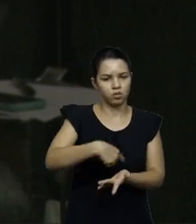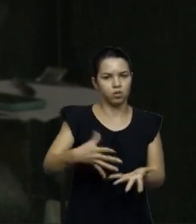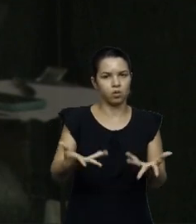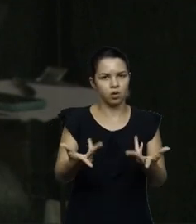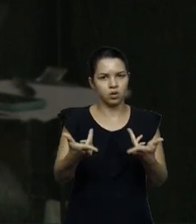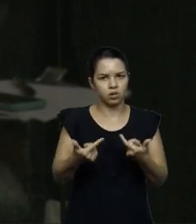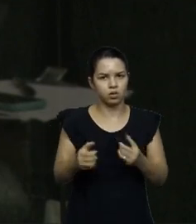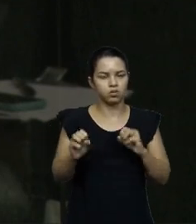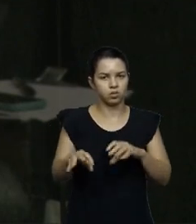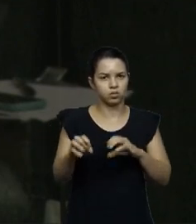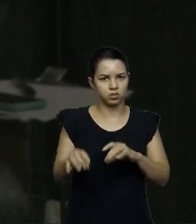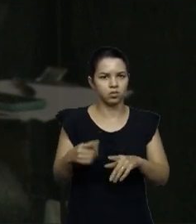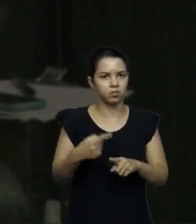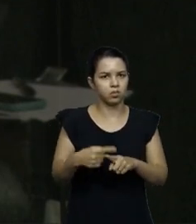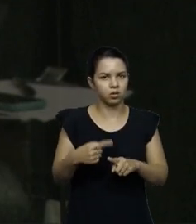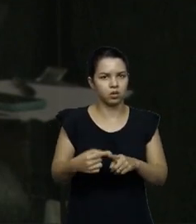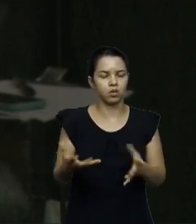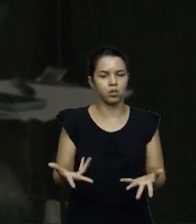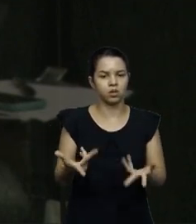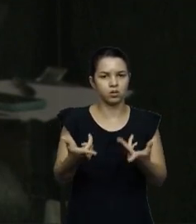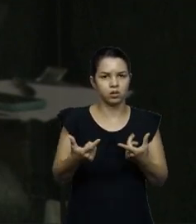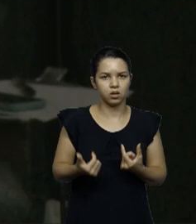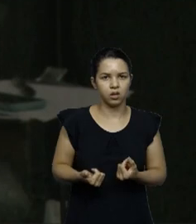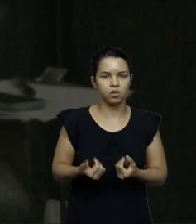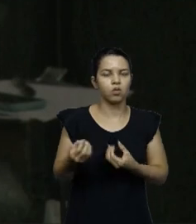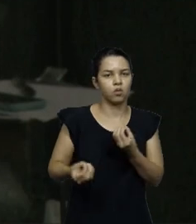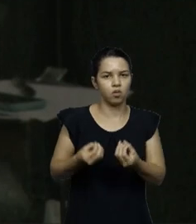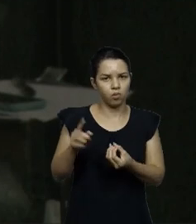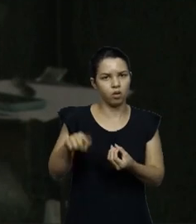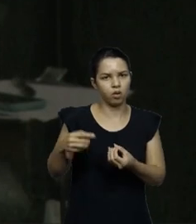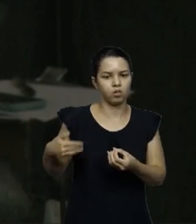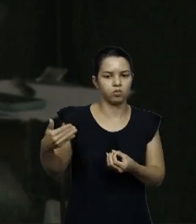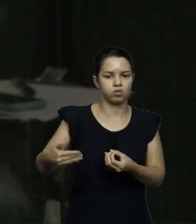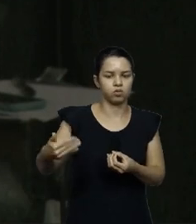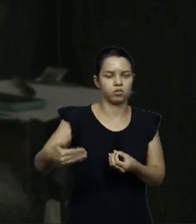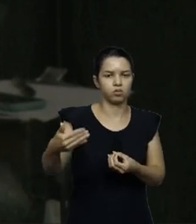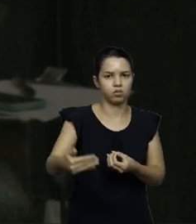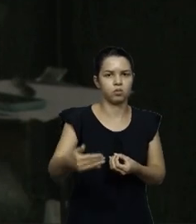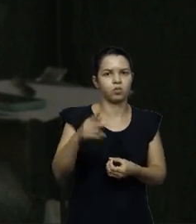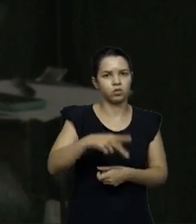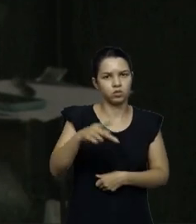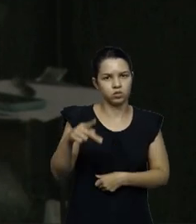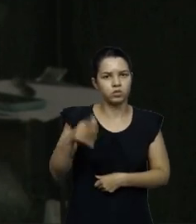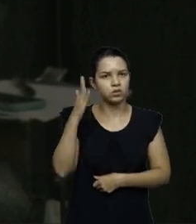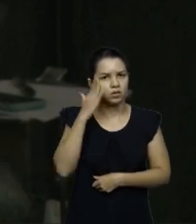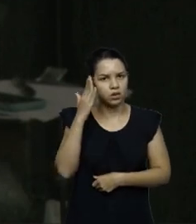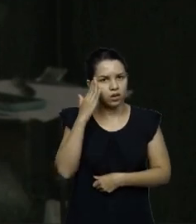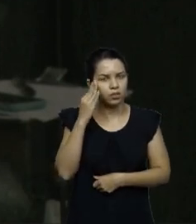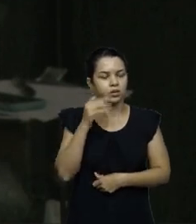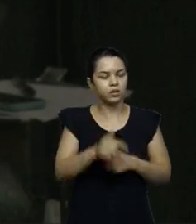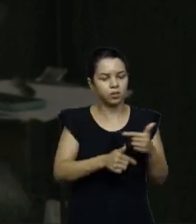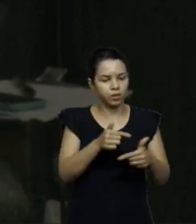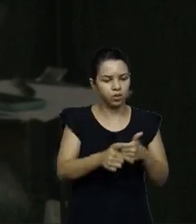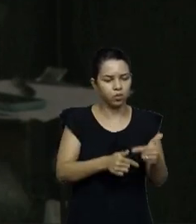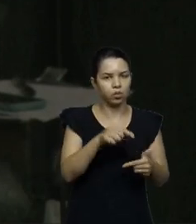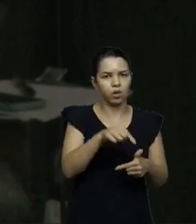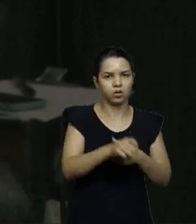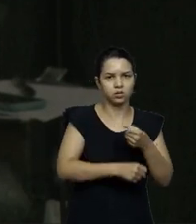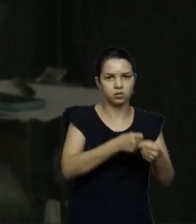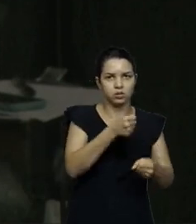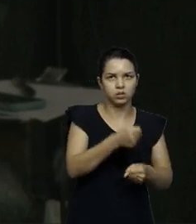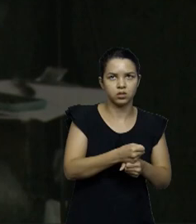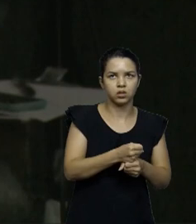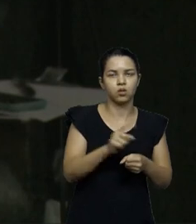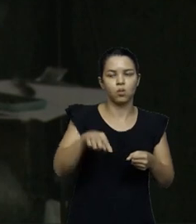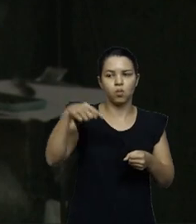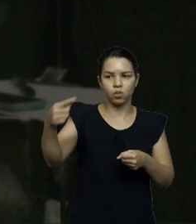educação porque a qualidade vem pela continuidade o professor sabe o que ele trabalhou esse ano como que ele trabalhou esse ano